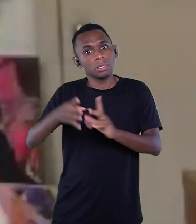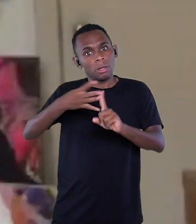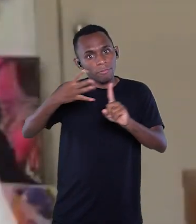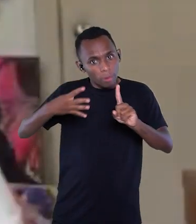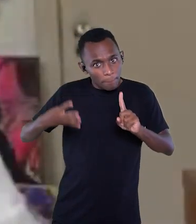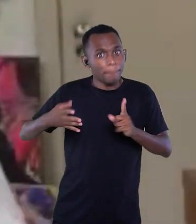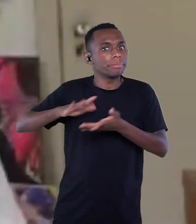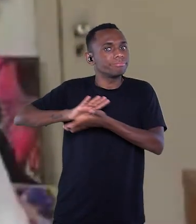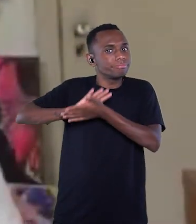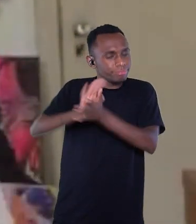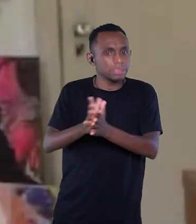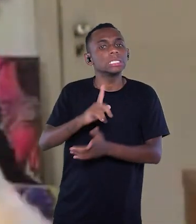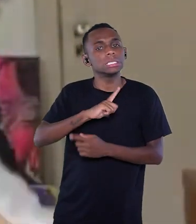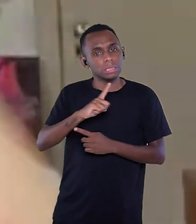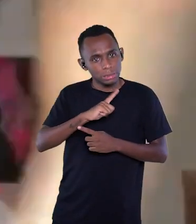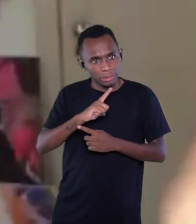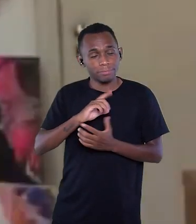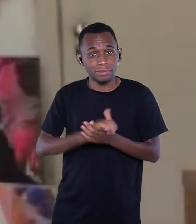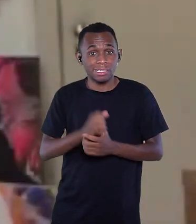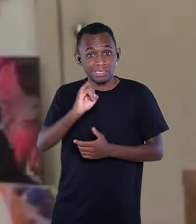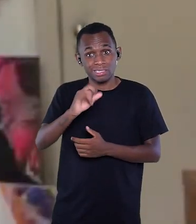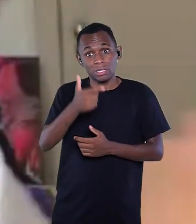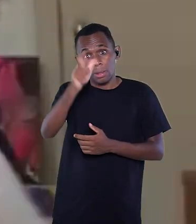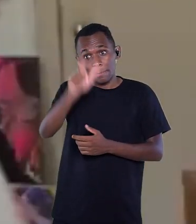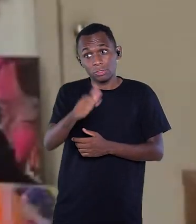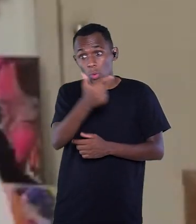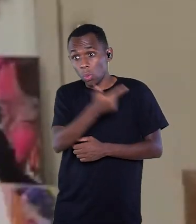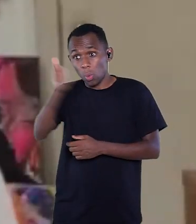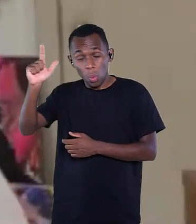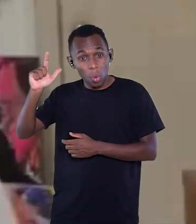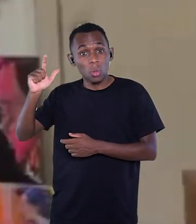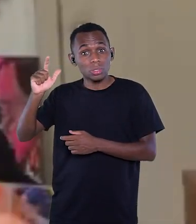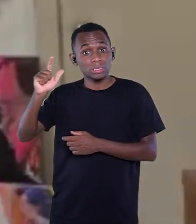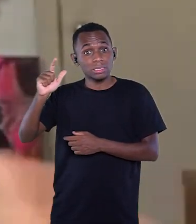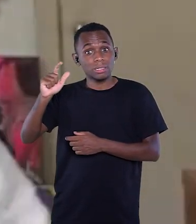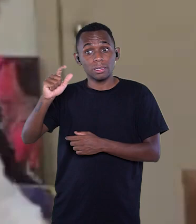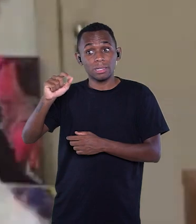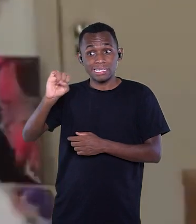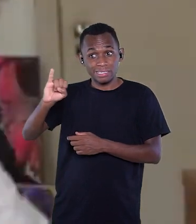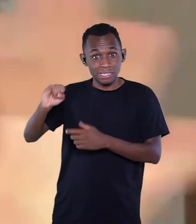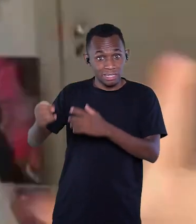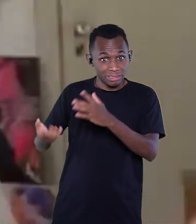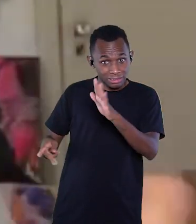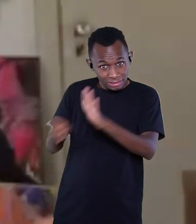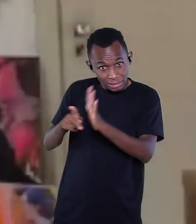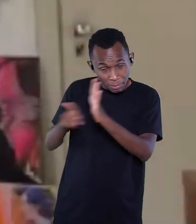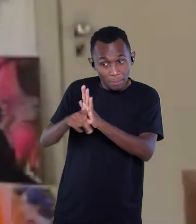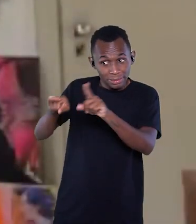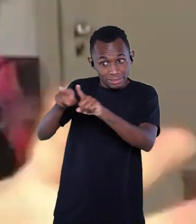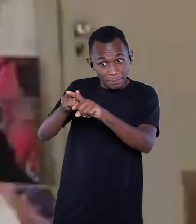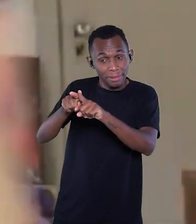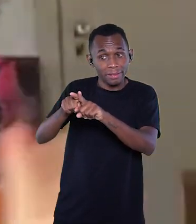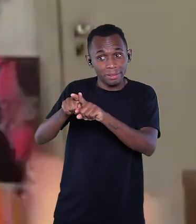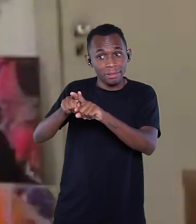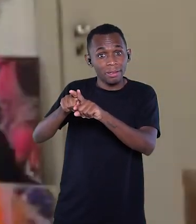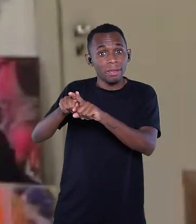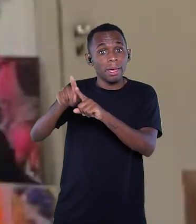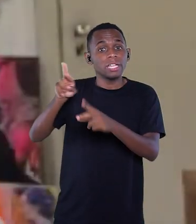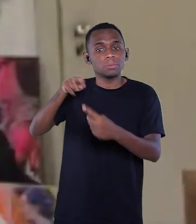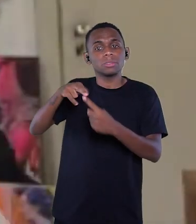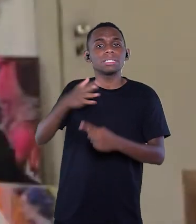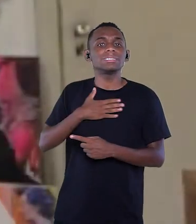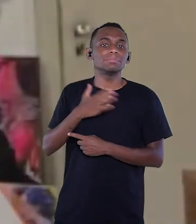até, tipo, se existia alguma outra pessoa homossexual, isso caía da minha conta, assim, era uma coisa... foi muito